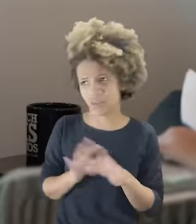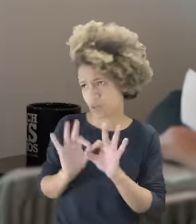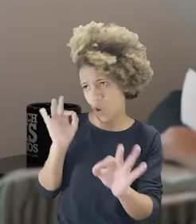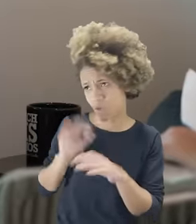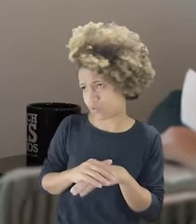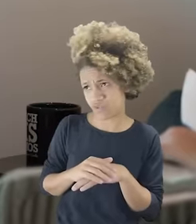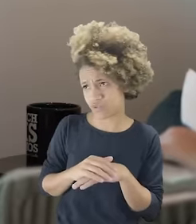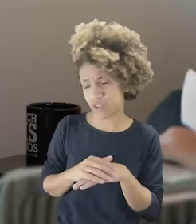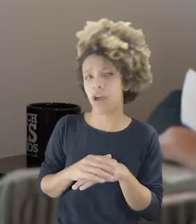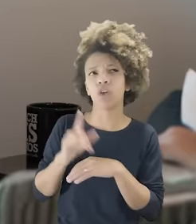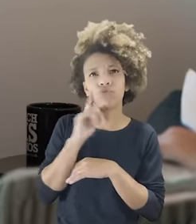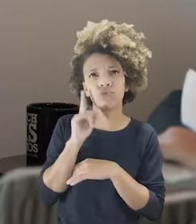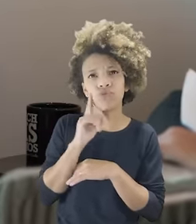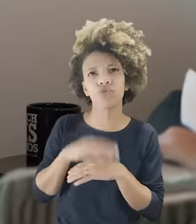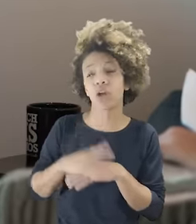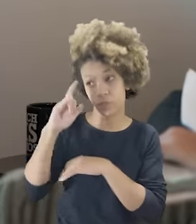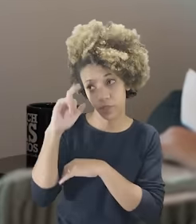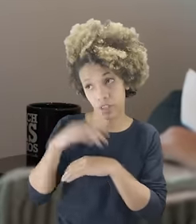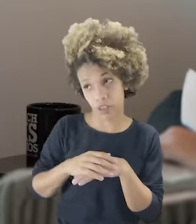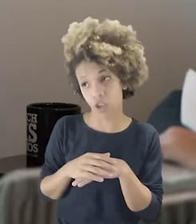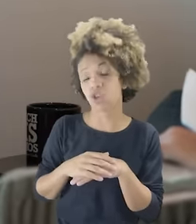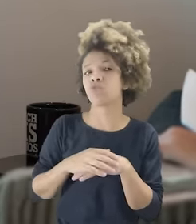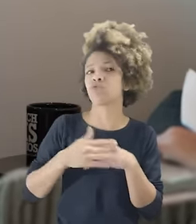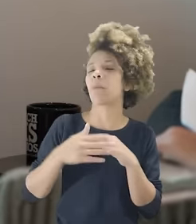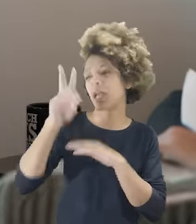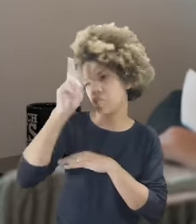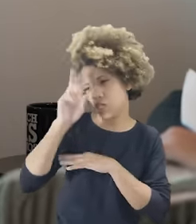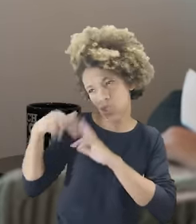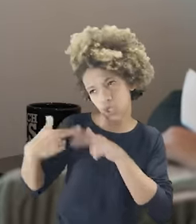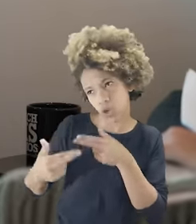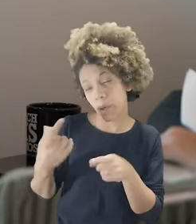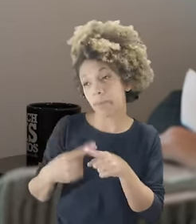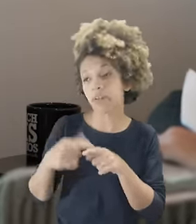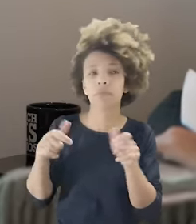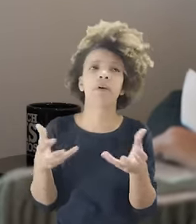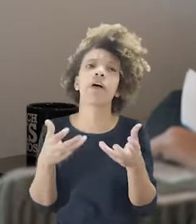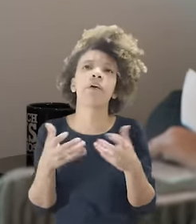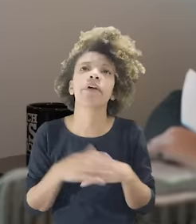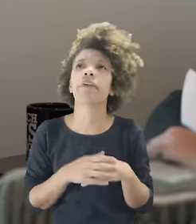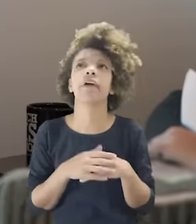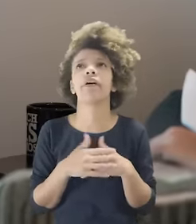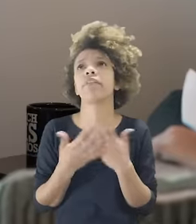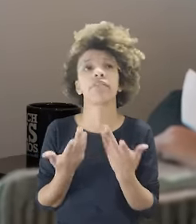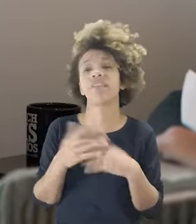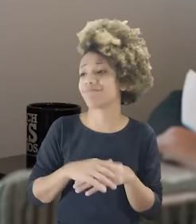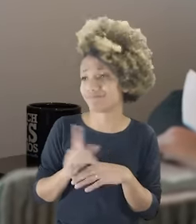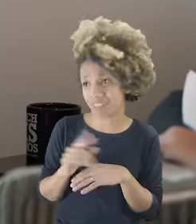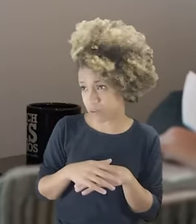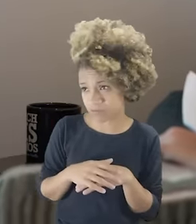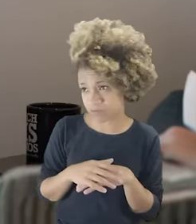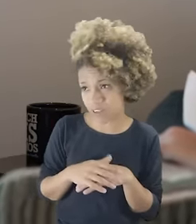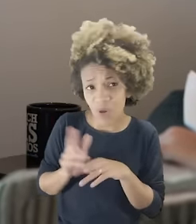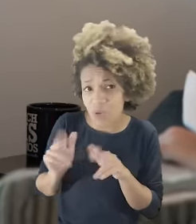eu eu esses dias eu até falei no meu Instagram deu uma parábola né porque as pessoas querem assim ah eu quero ser sensacional mas não é não vai ser